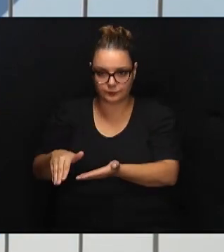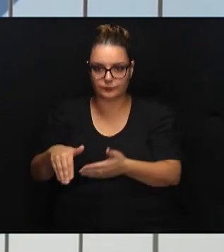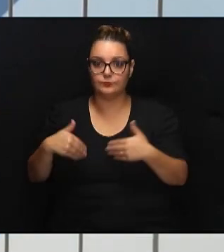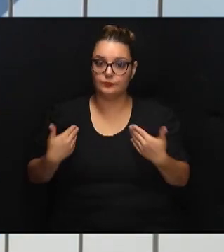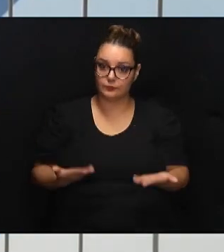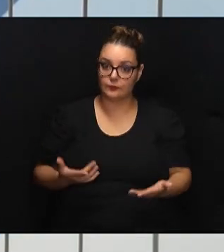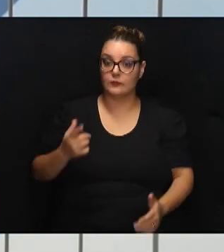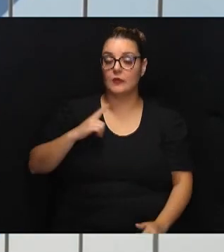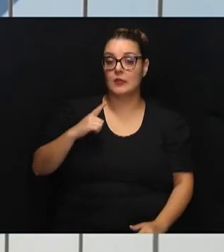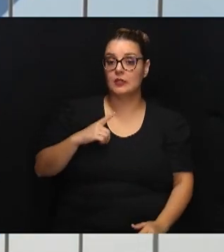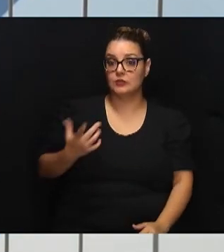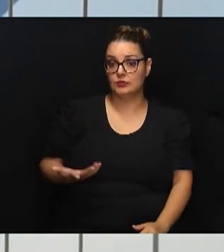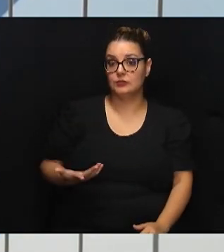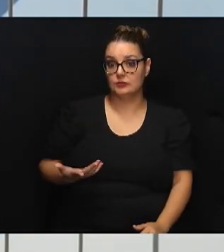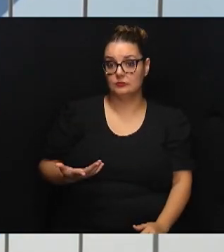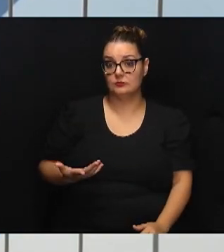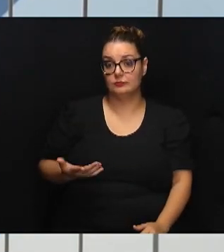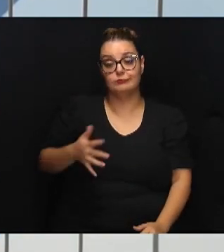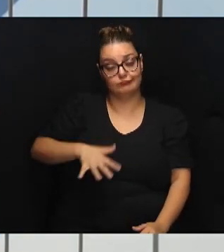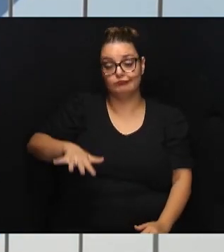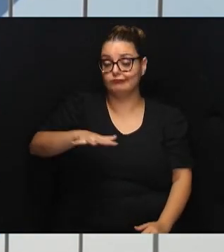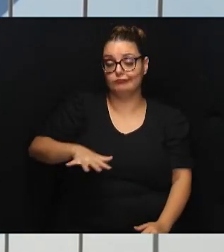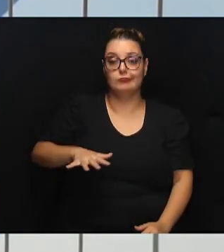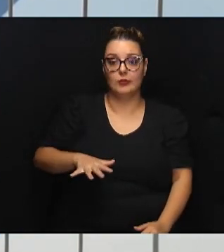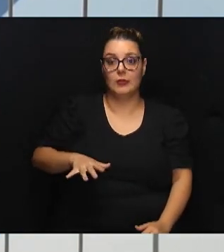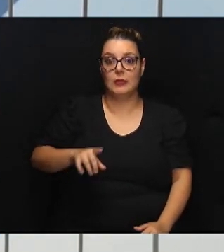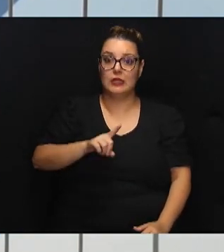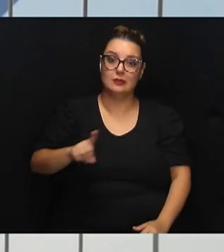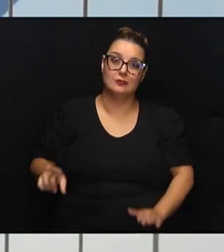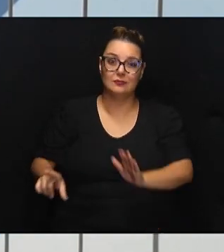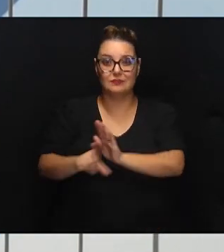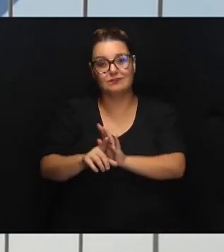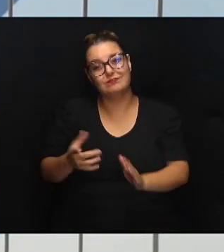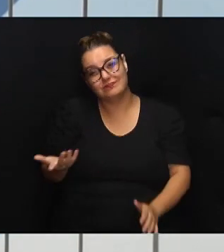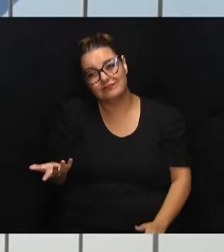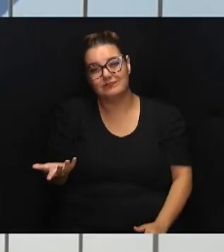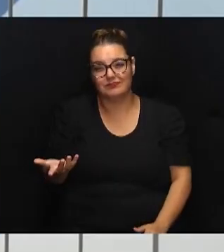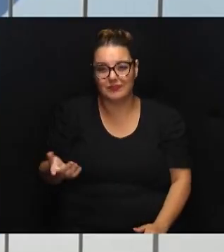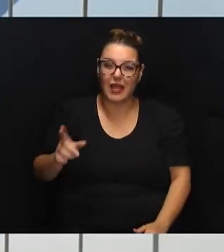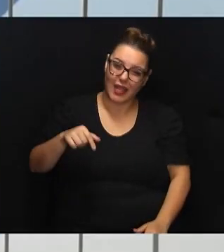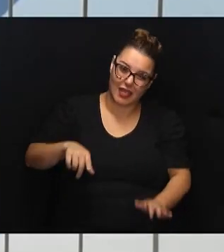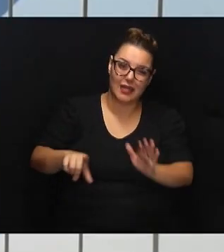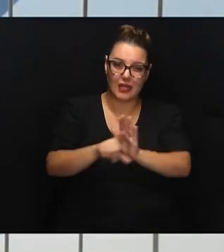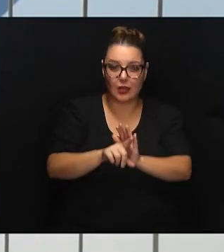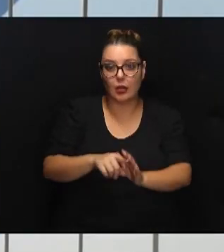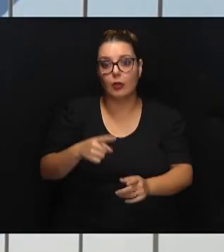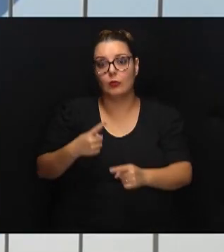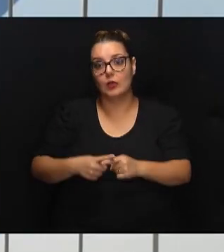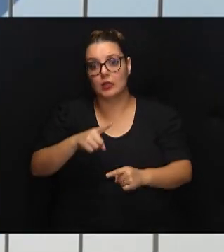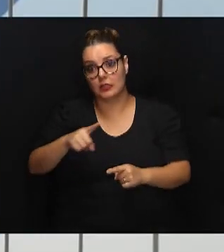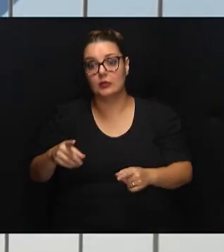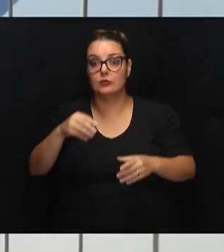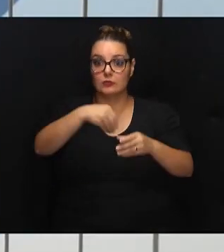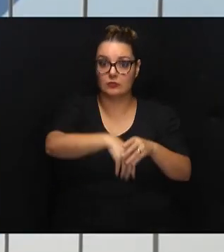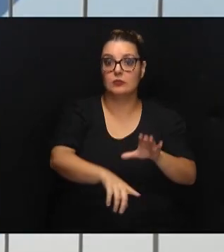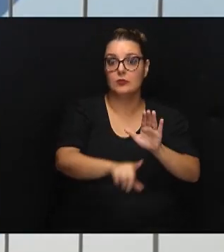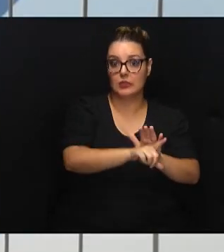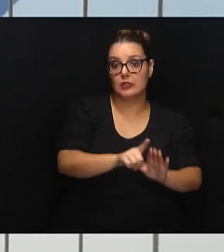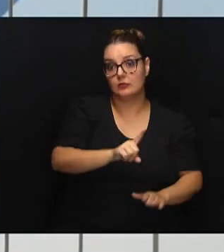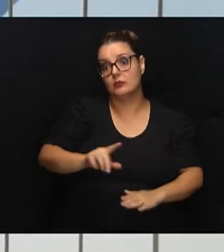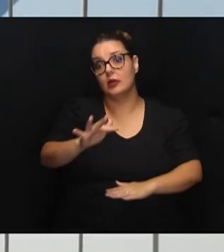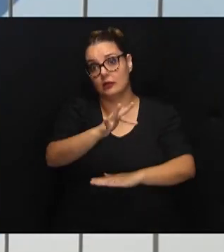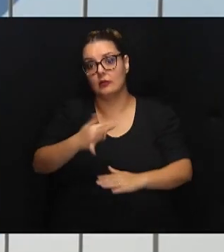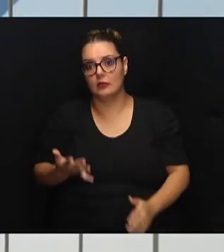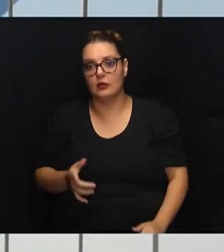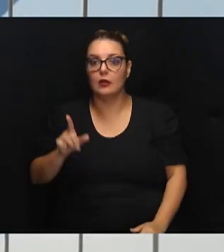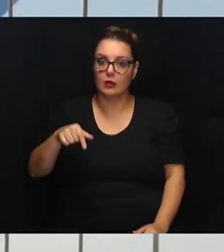elas tiveram que ir para esse setor ilegal. É ilegal porque como não é legal, não está formalizado, ele